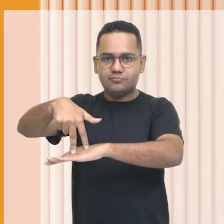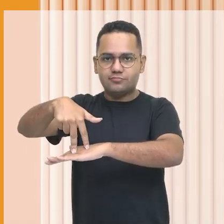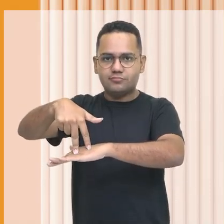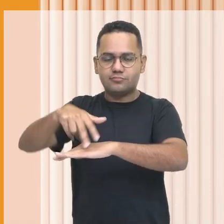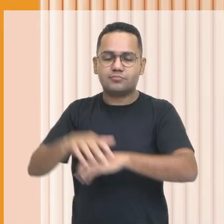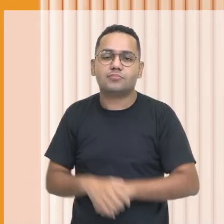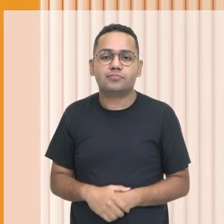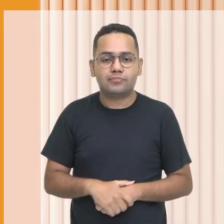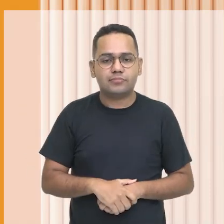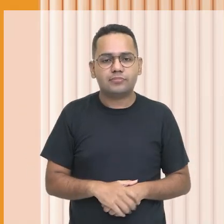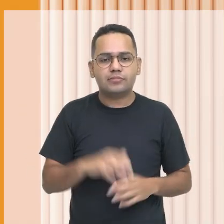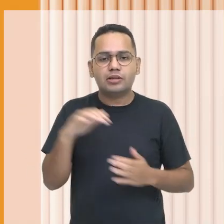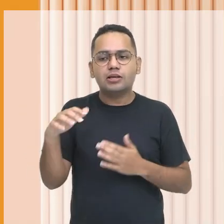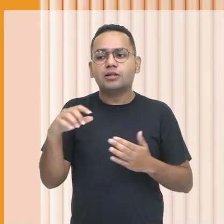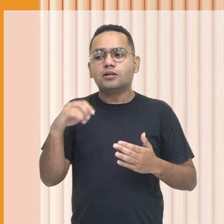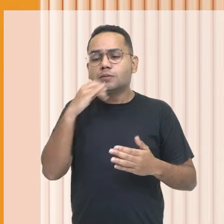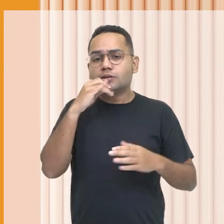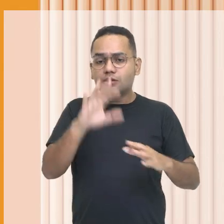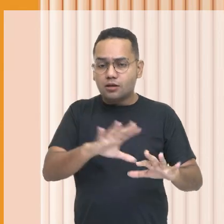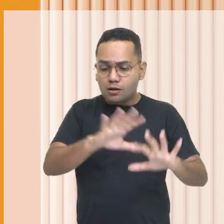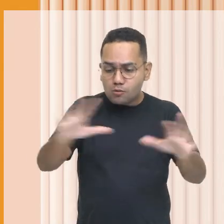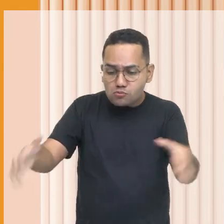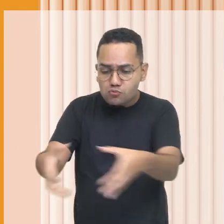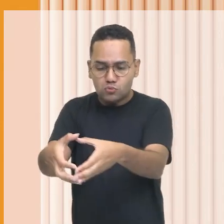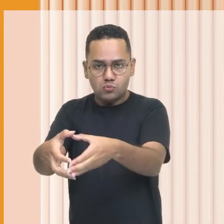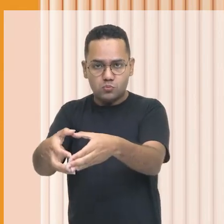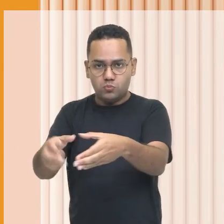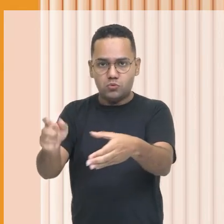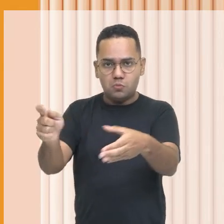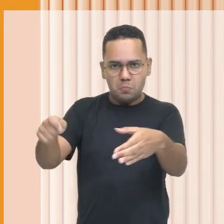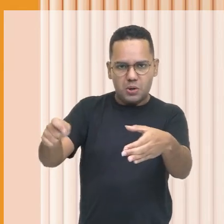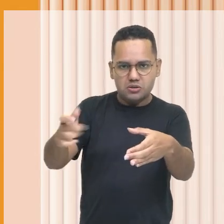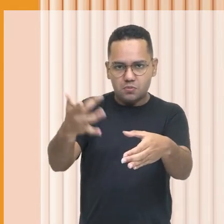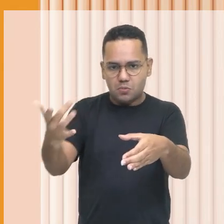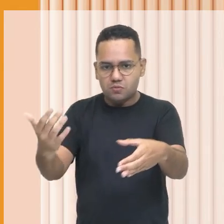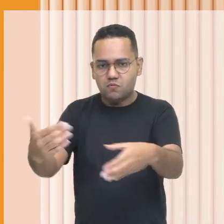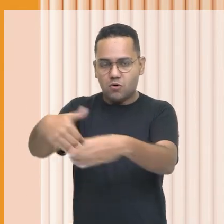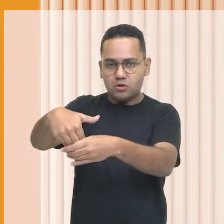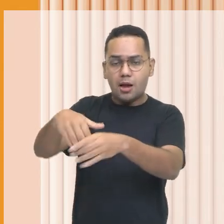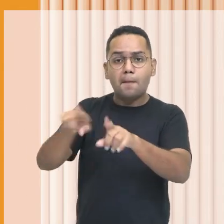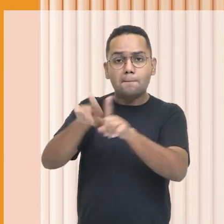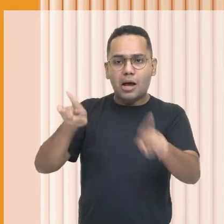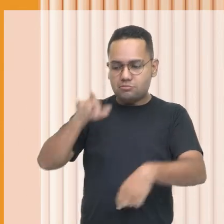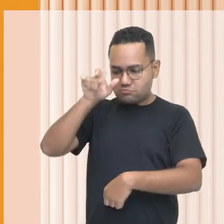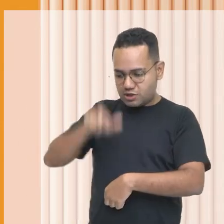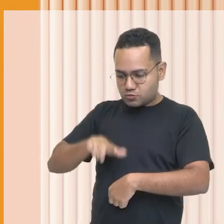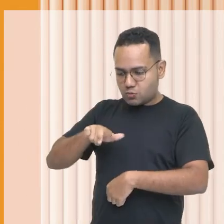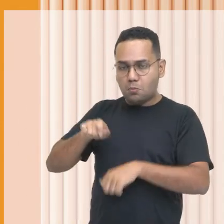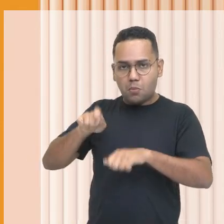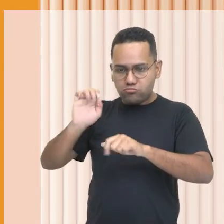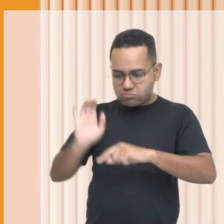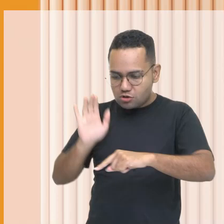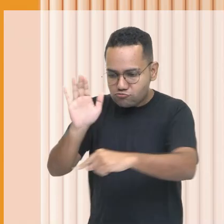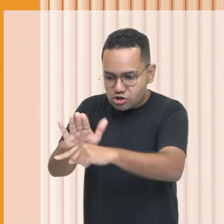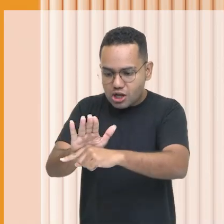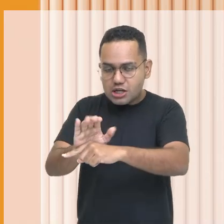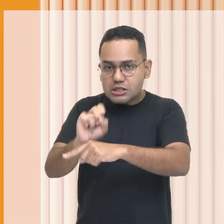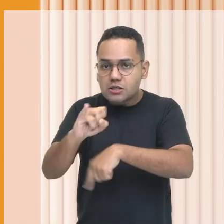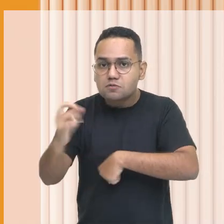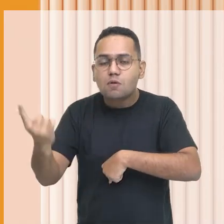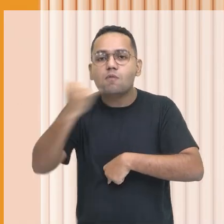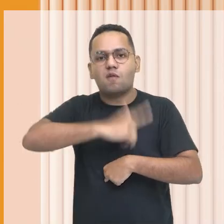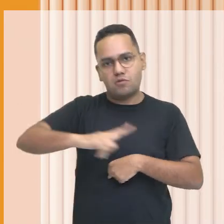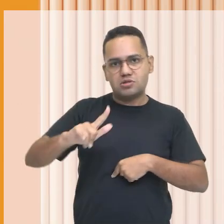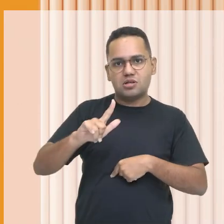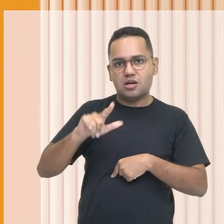base eleitoral, você garante favores que podem ser concedidos se você eleger o candidato tal a